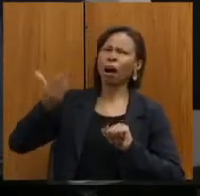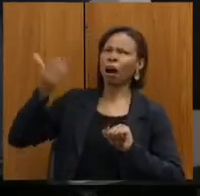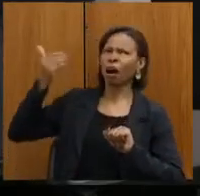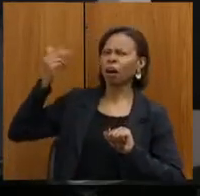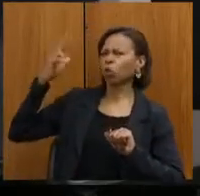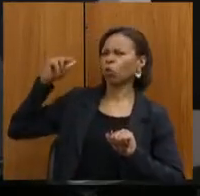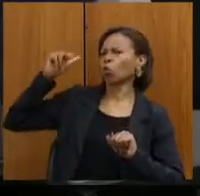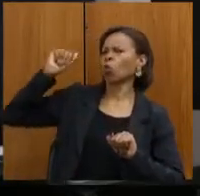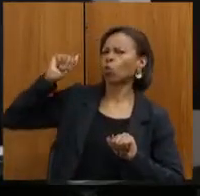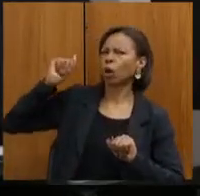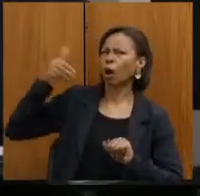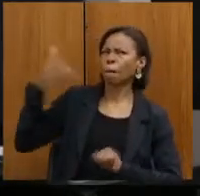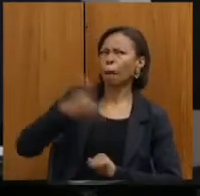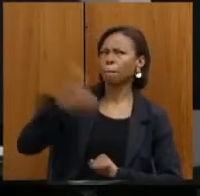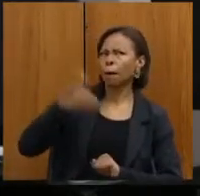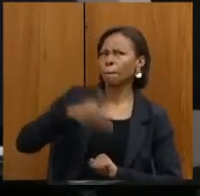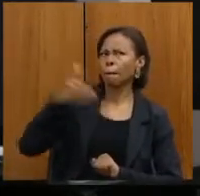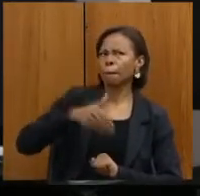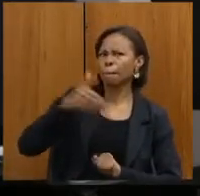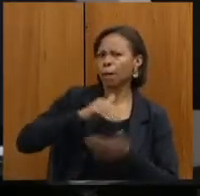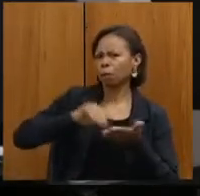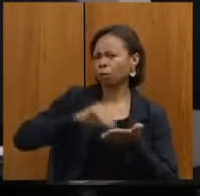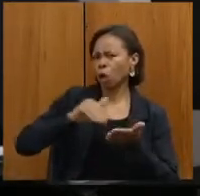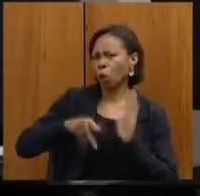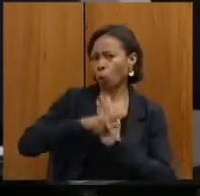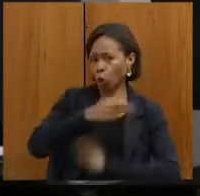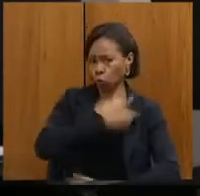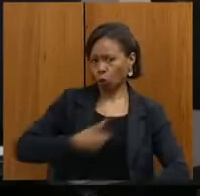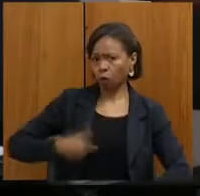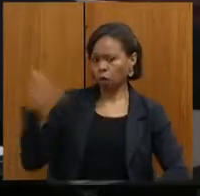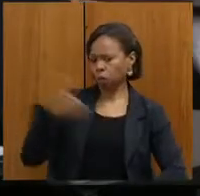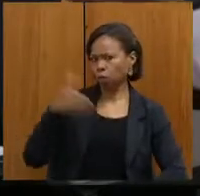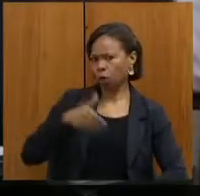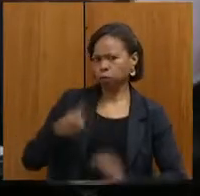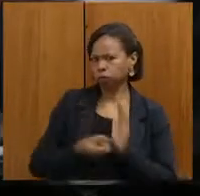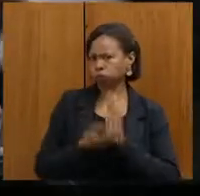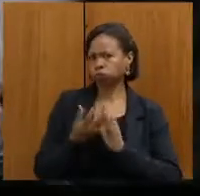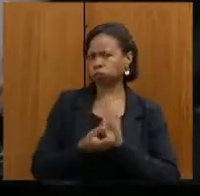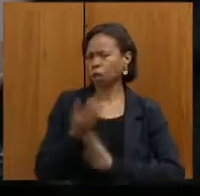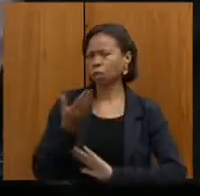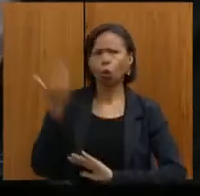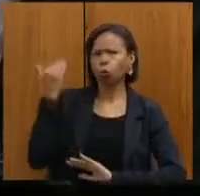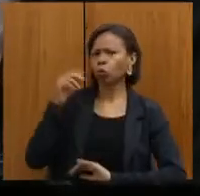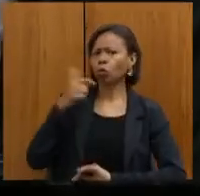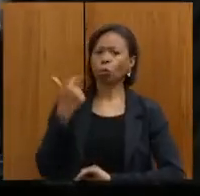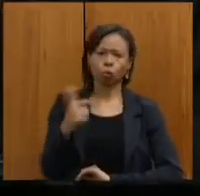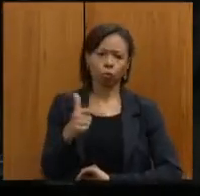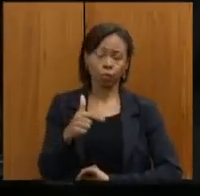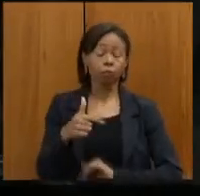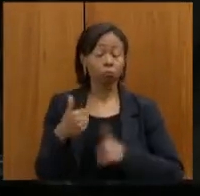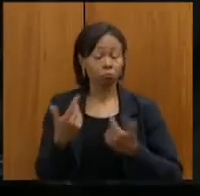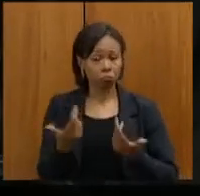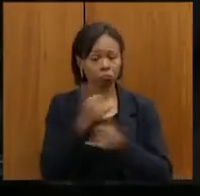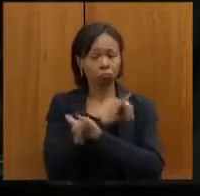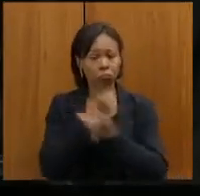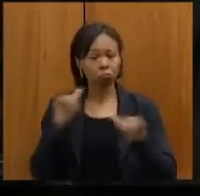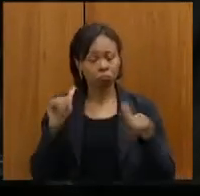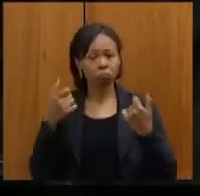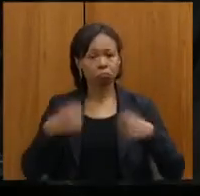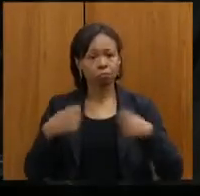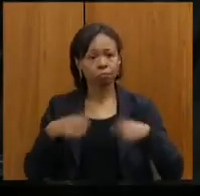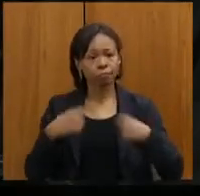secretário de um governo vieram Assembléia tantas vezes isso é um é algo que precisa ficar guardado aqui para todos e até para